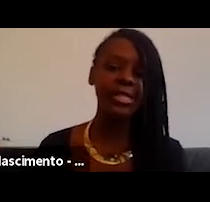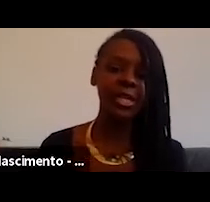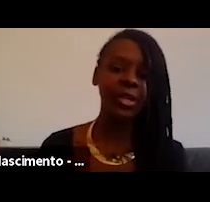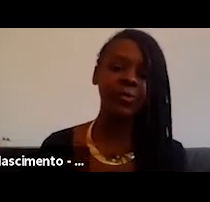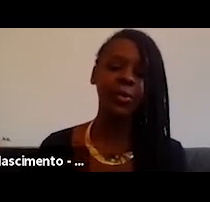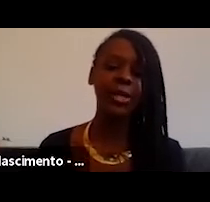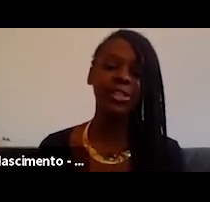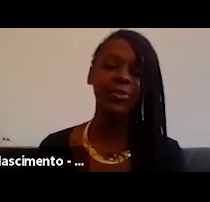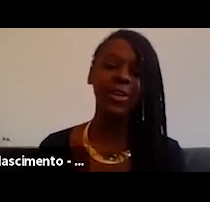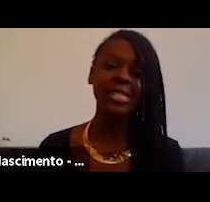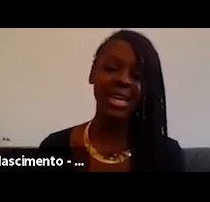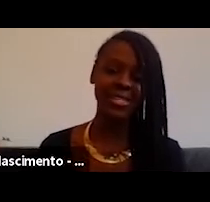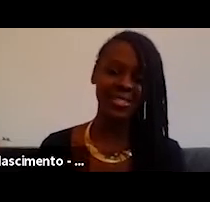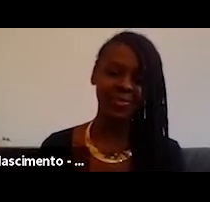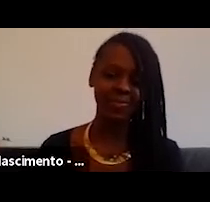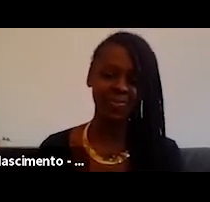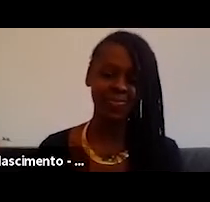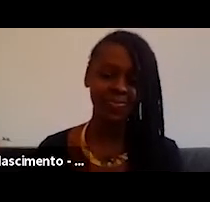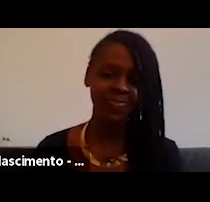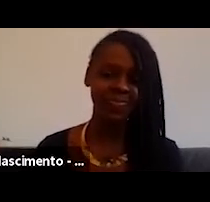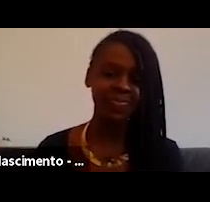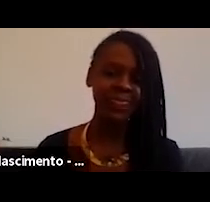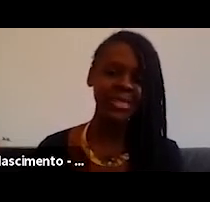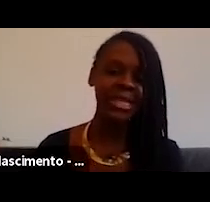de inovação da Faculdade Facens.